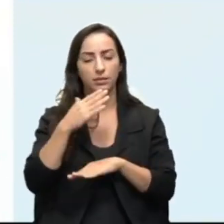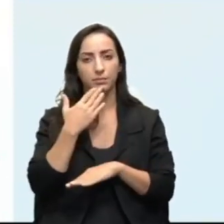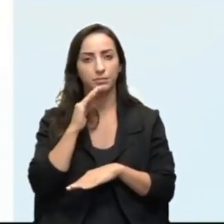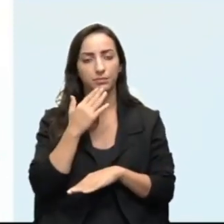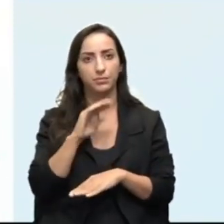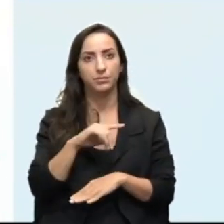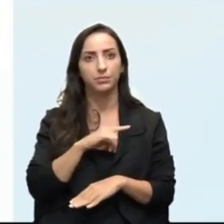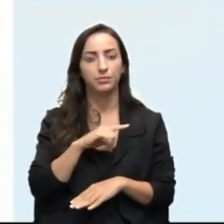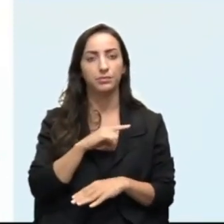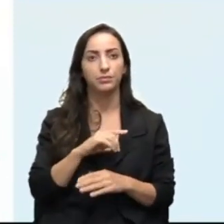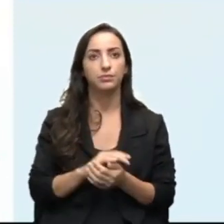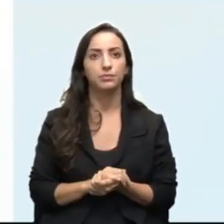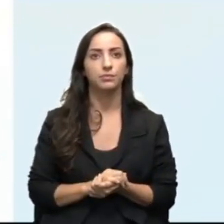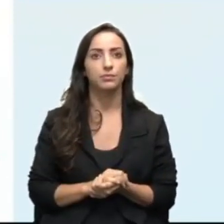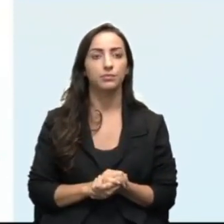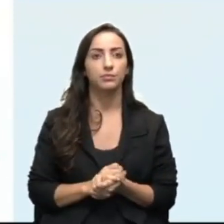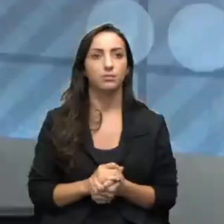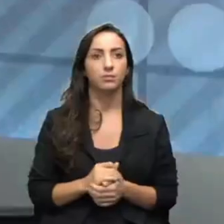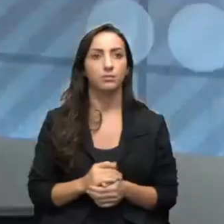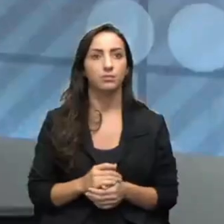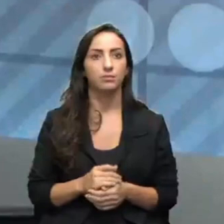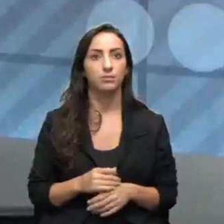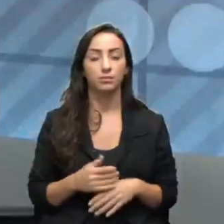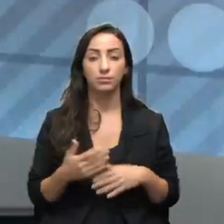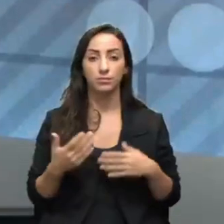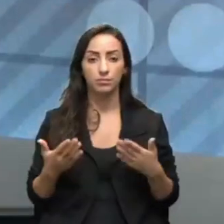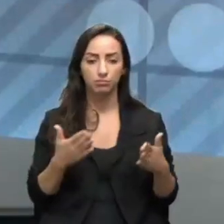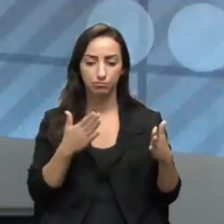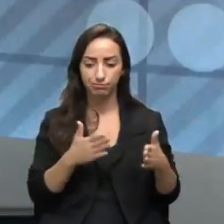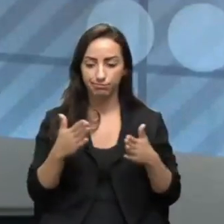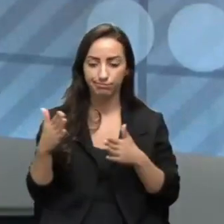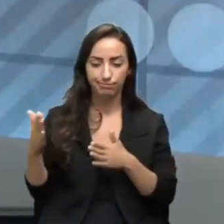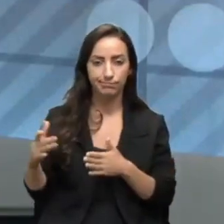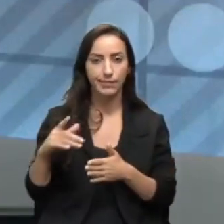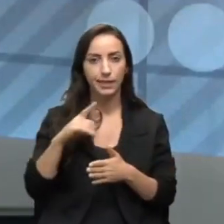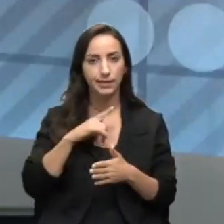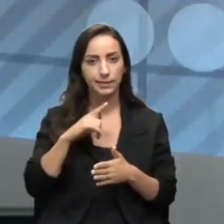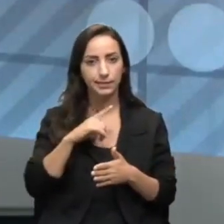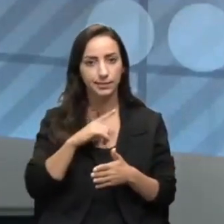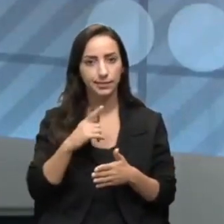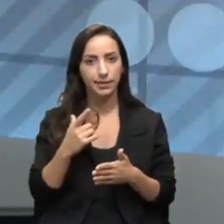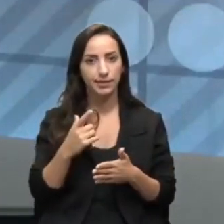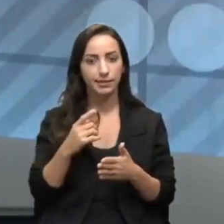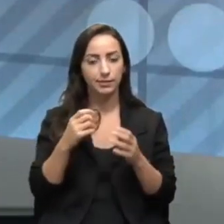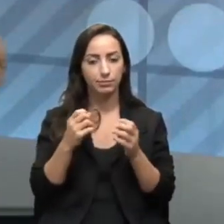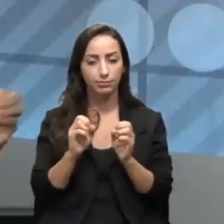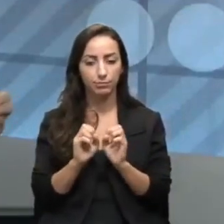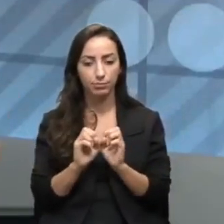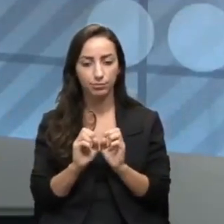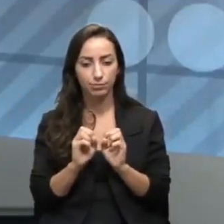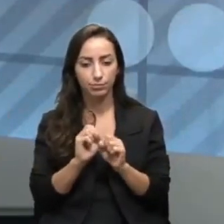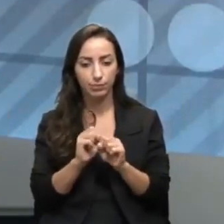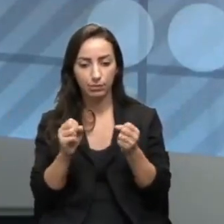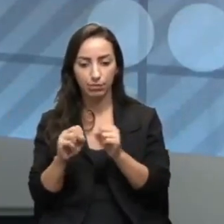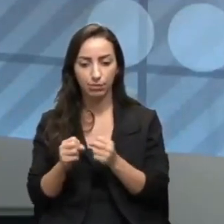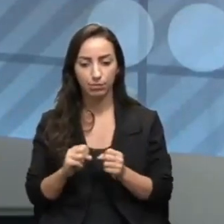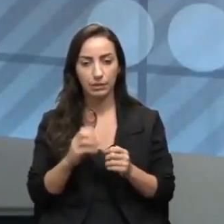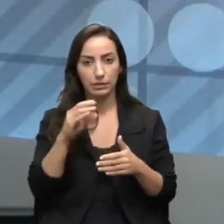compressão. Então, os estádios trabalham com essa abertura de fissuras dentro do